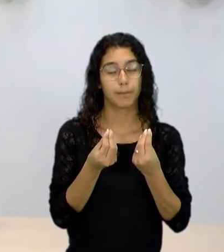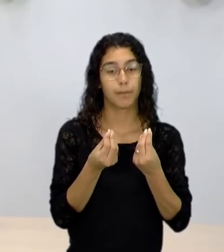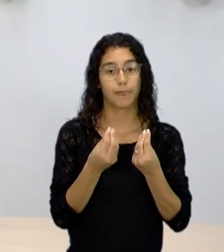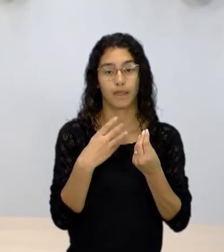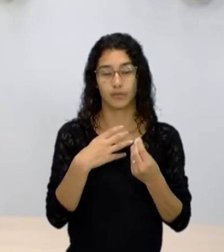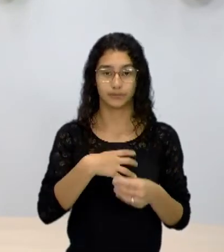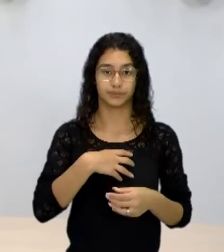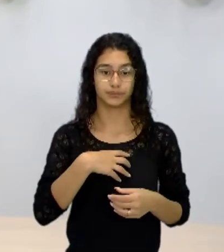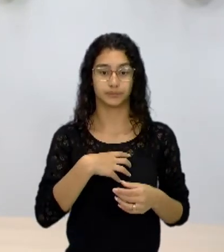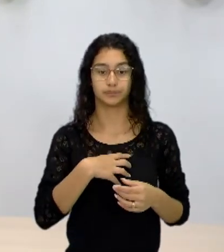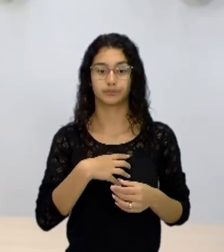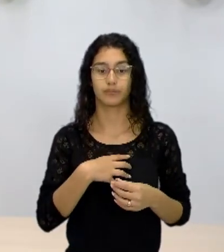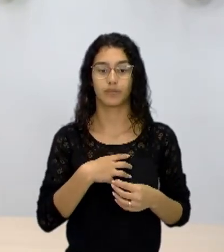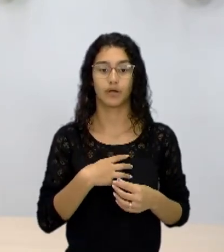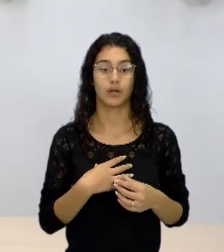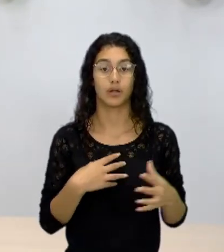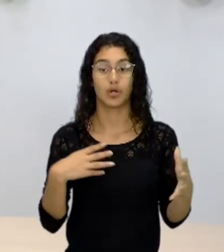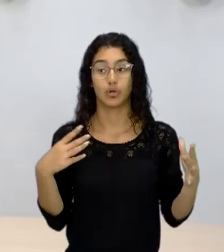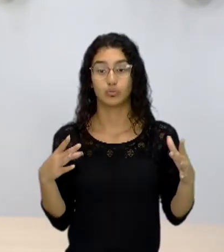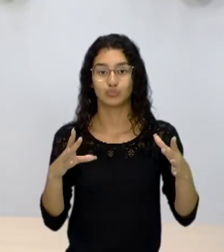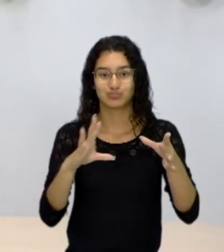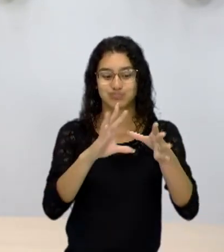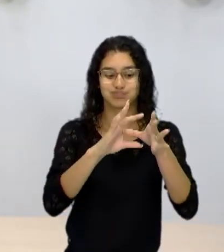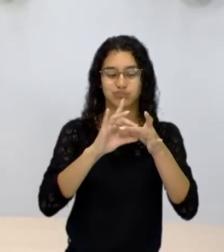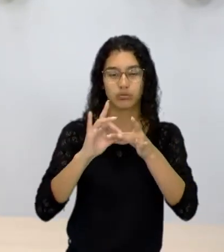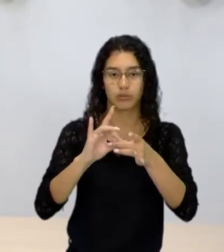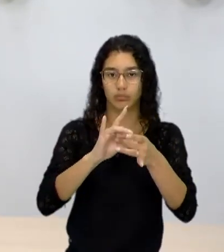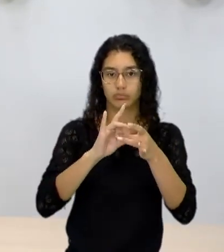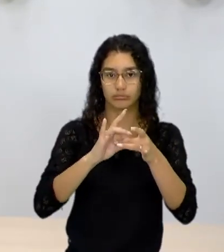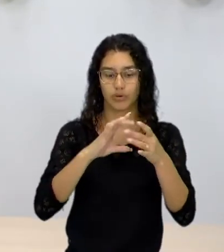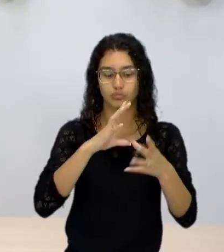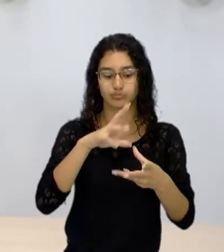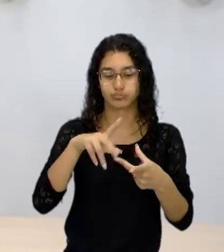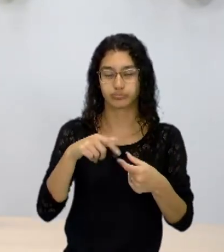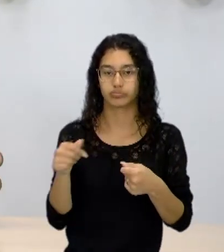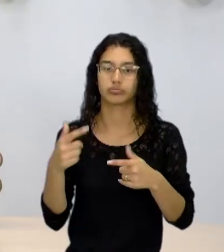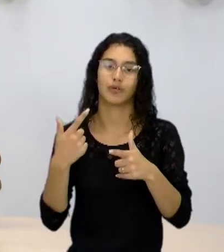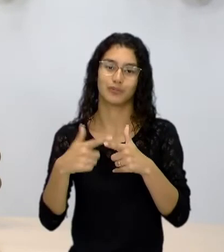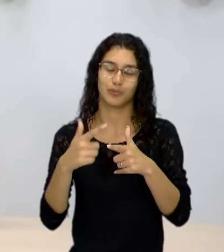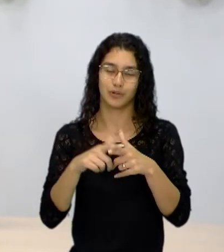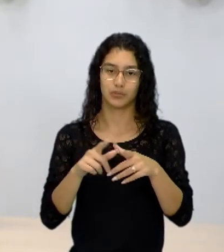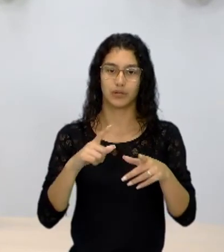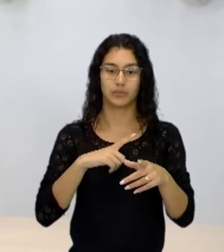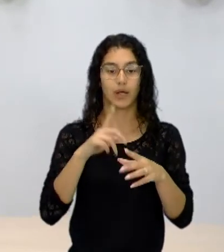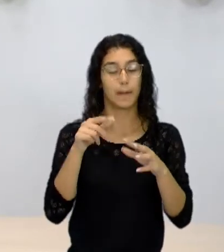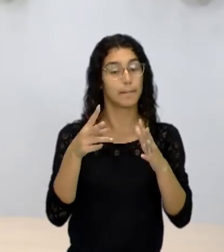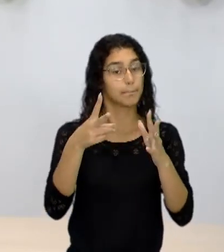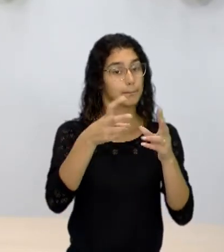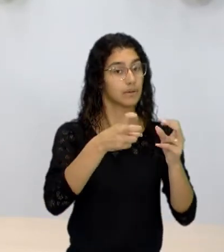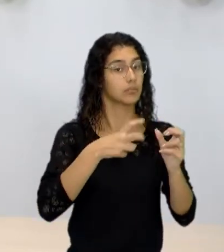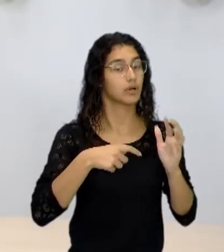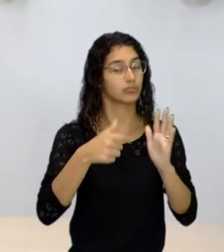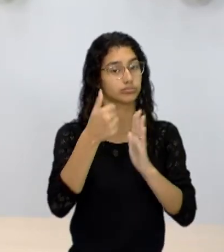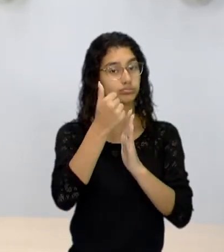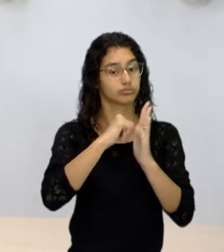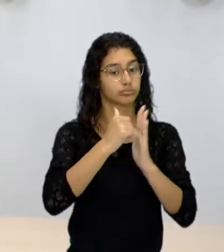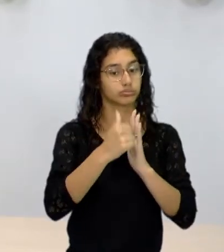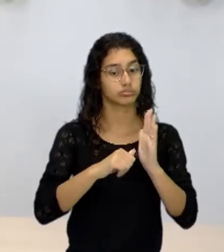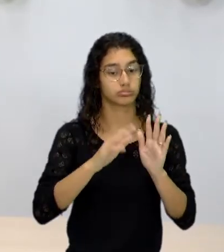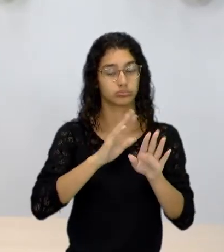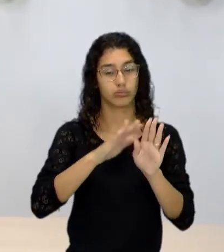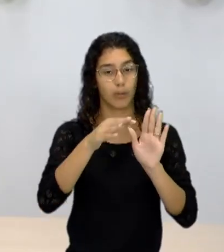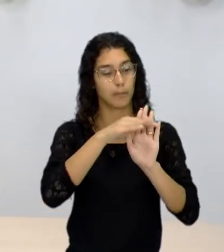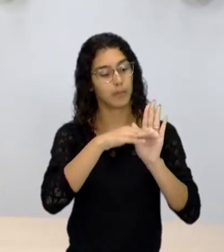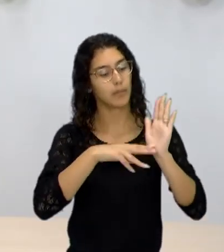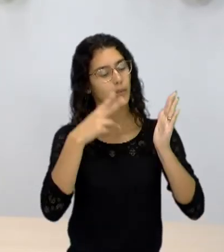de como que as coisas se amarram, né, em forma global, como é que interfere. Então são análises, e o observatório ele fica ali em cima, olhando